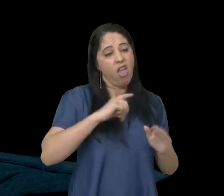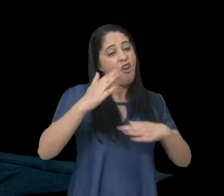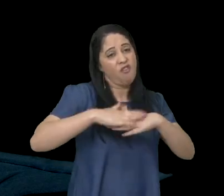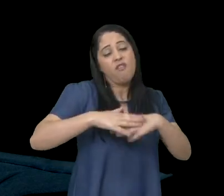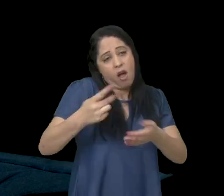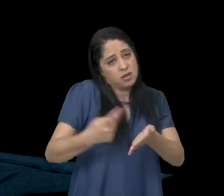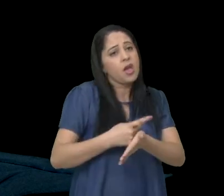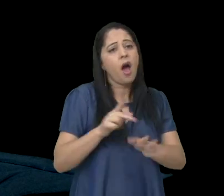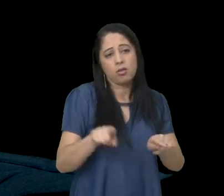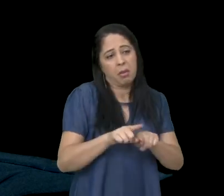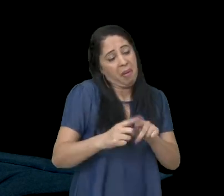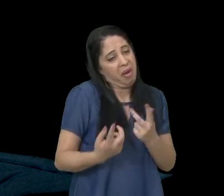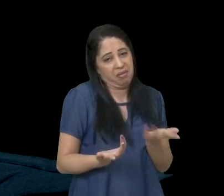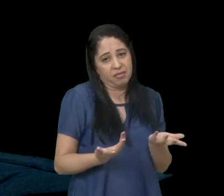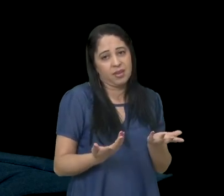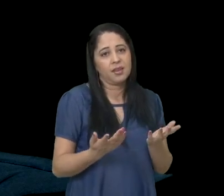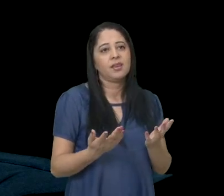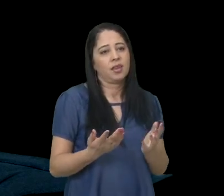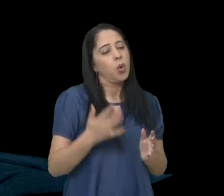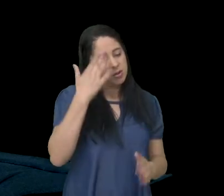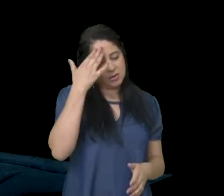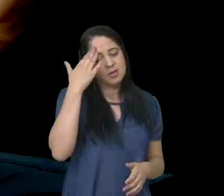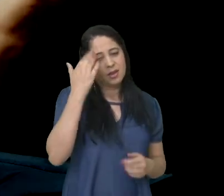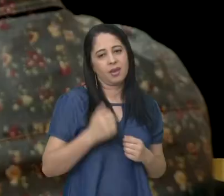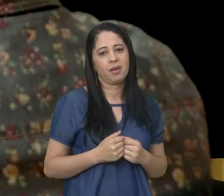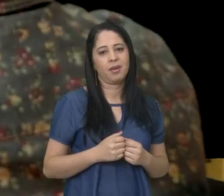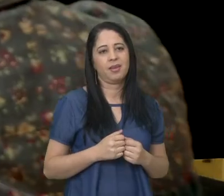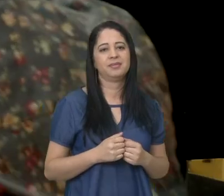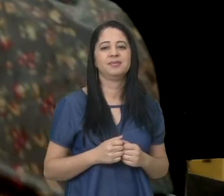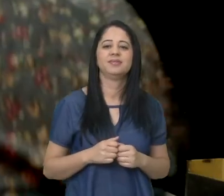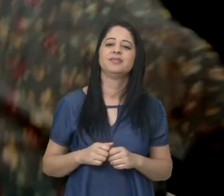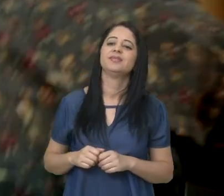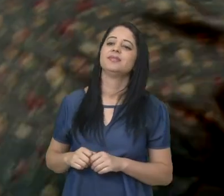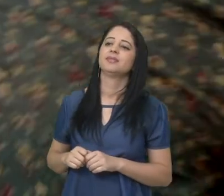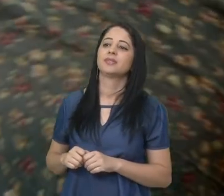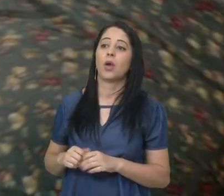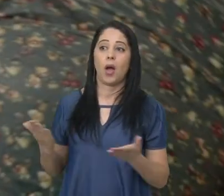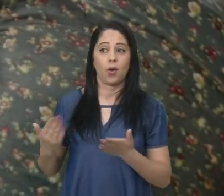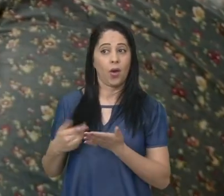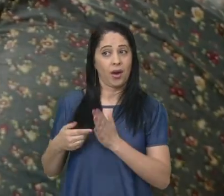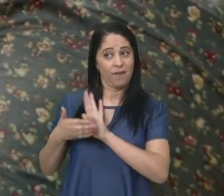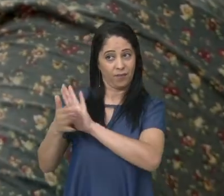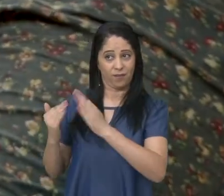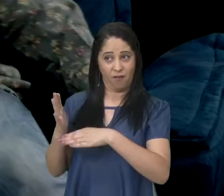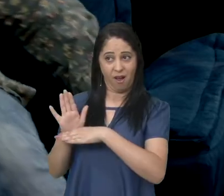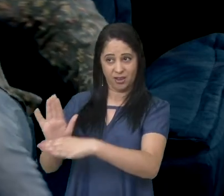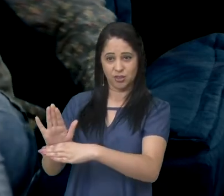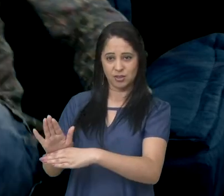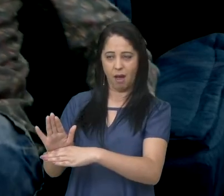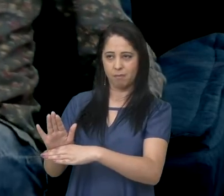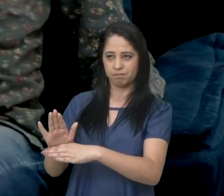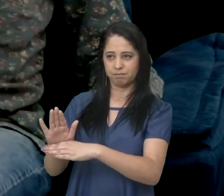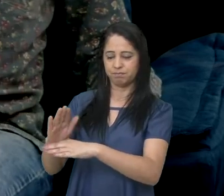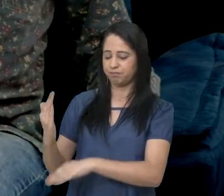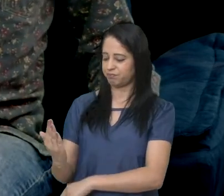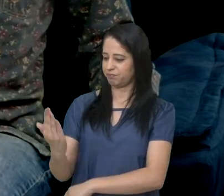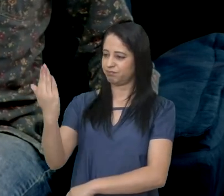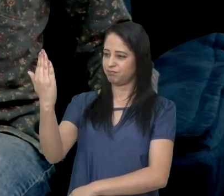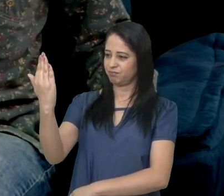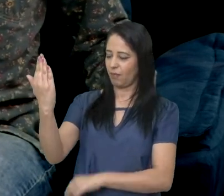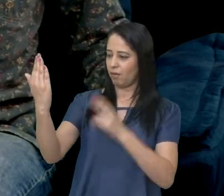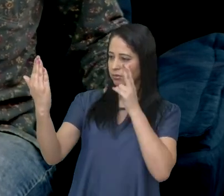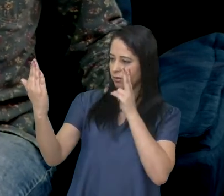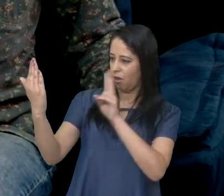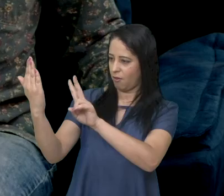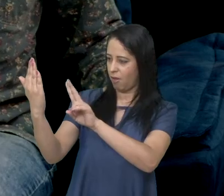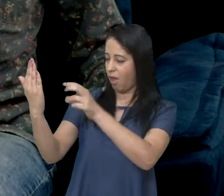dia a dia também, né? Reconheço, mas isso, né? Eu vou te dar uma ajuda, ó. Vou te pedir para você pegar esse espelho. E aí